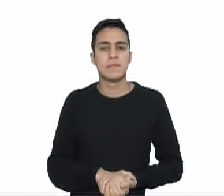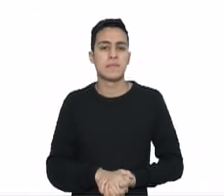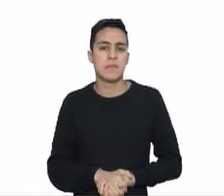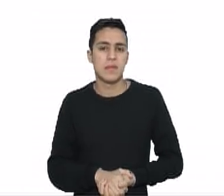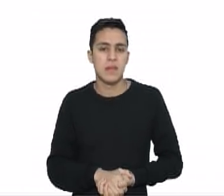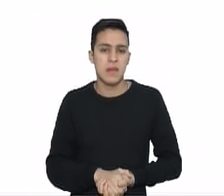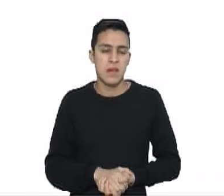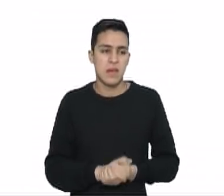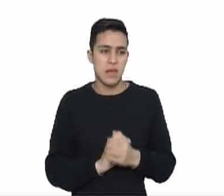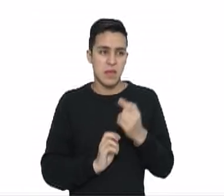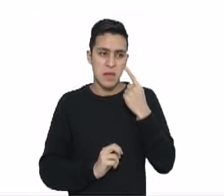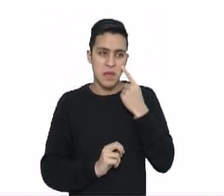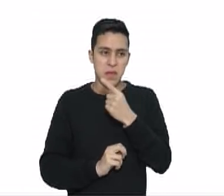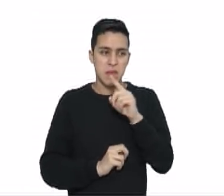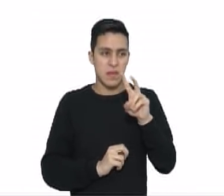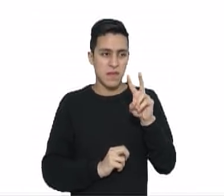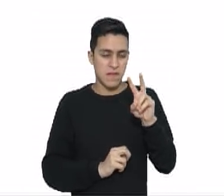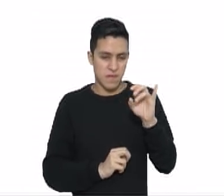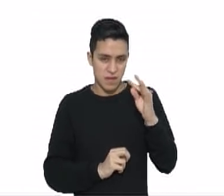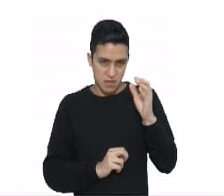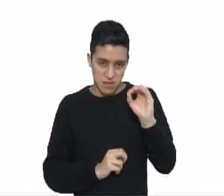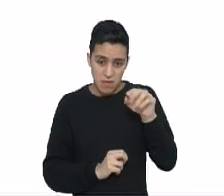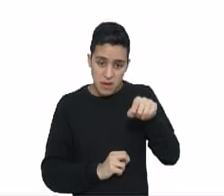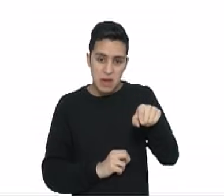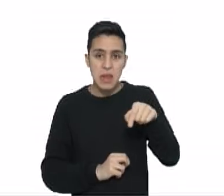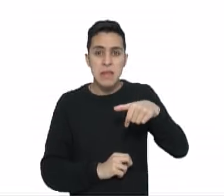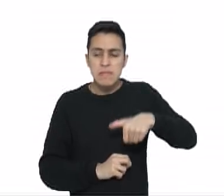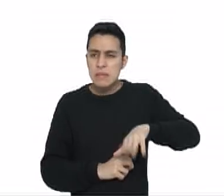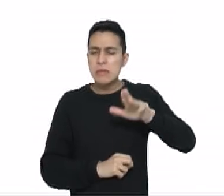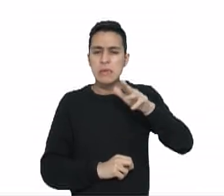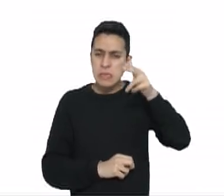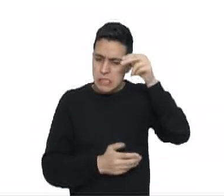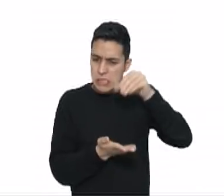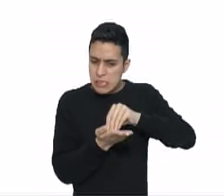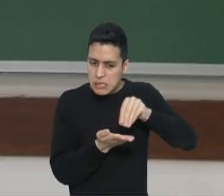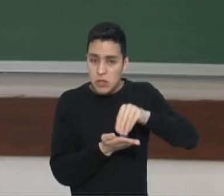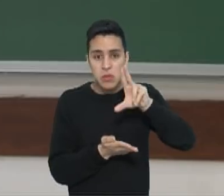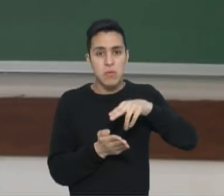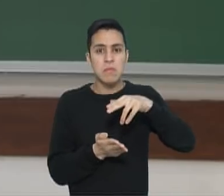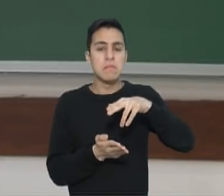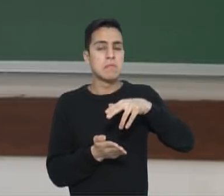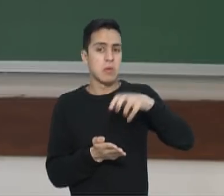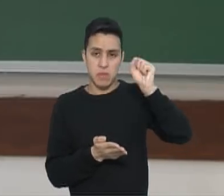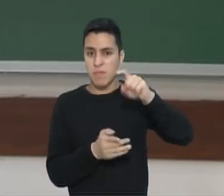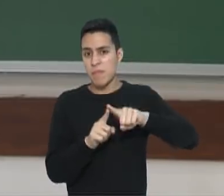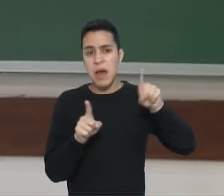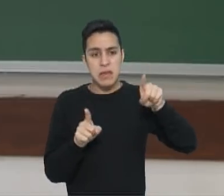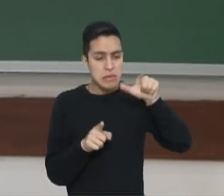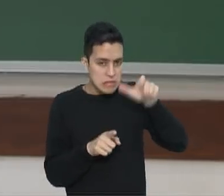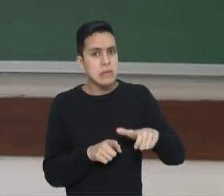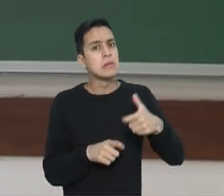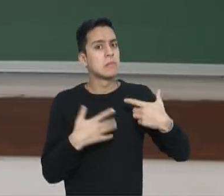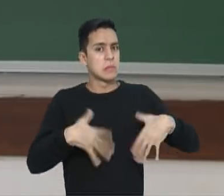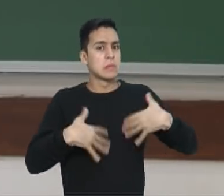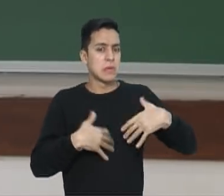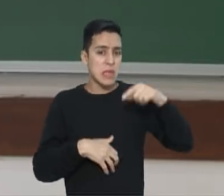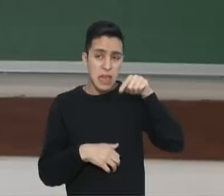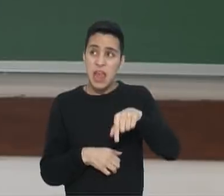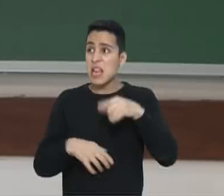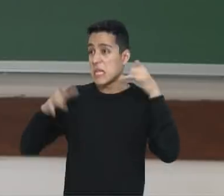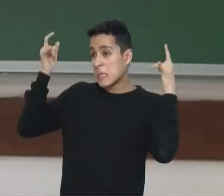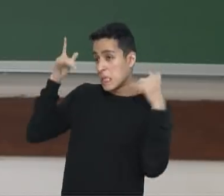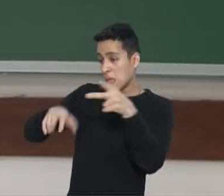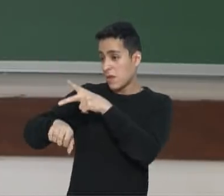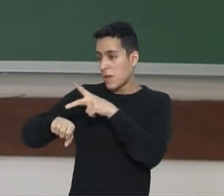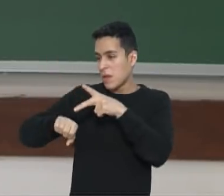o Viktor Korchnoi, considerado dos maiores enxadristas que nunca foram campeões mundiais, né? Um grande enxadrista, que fugiu do